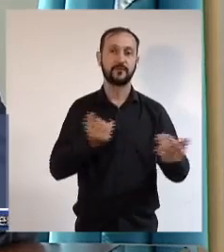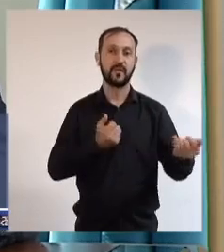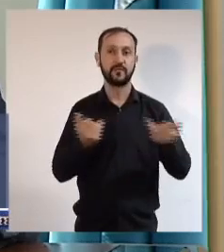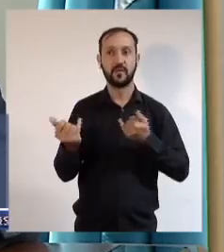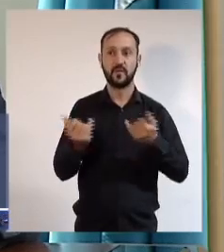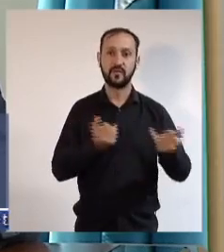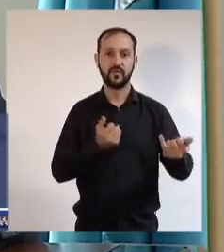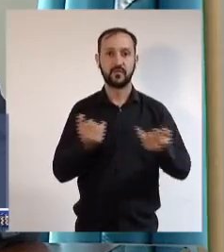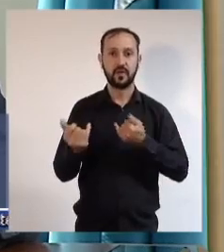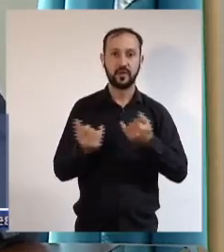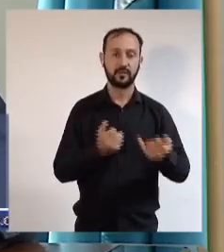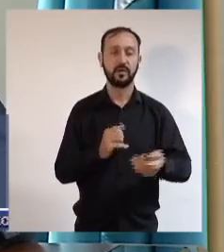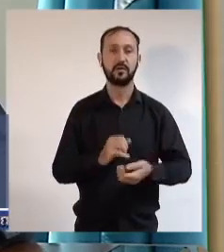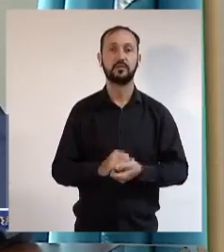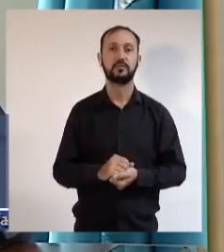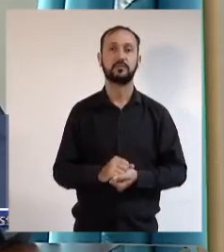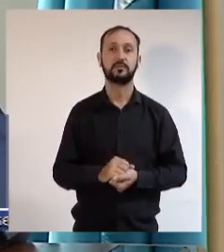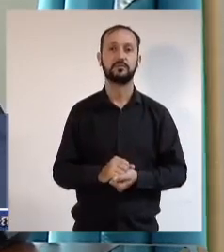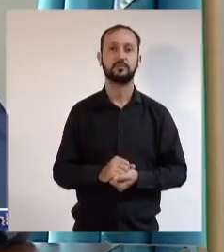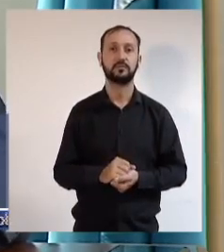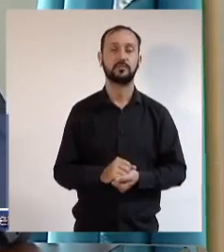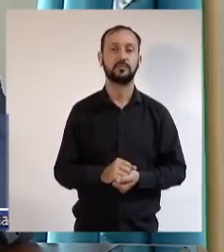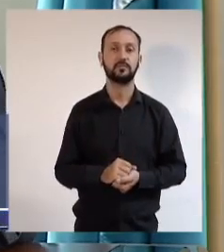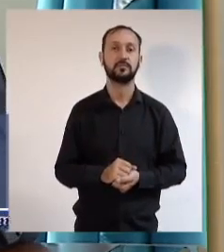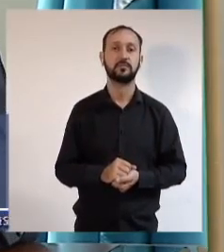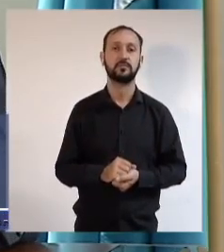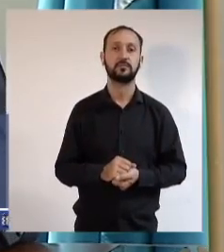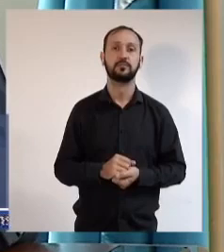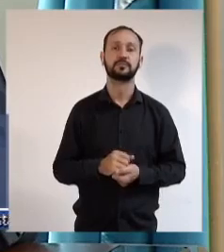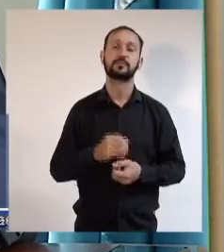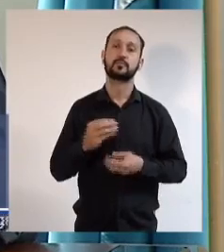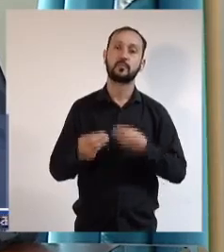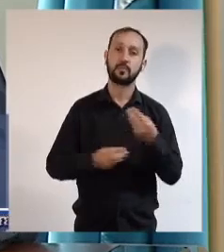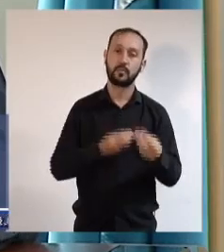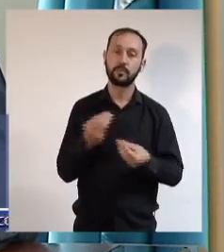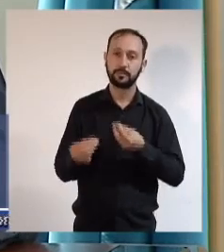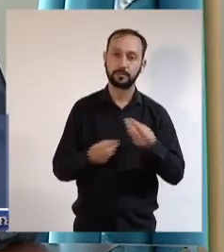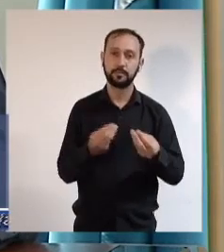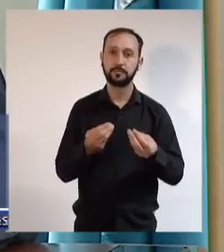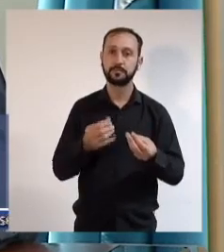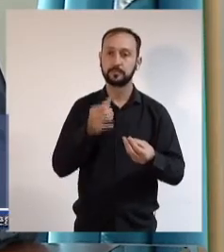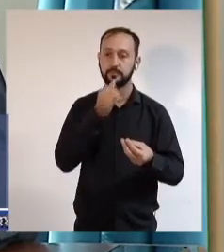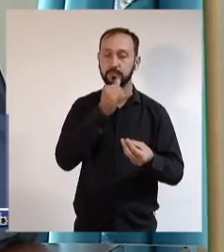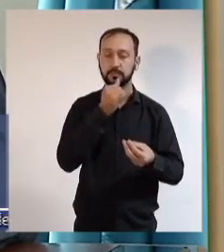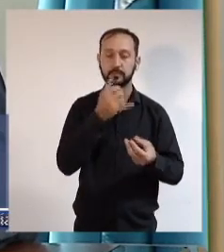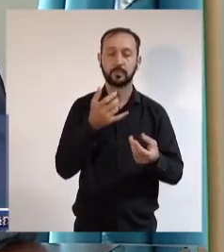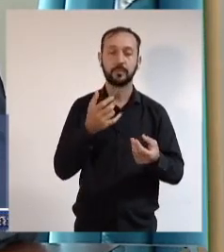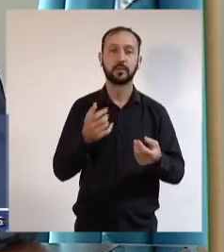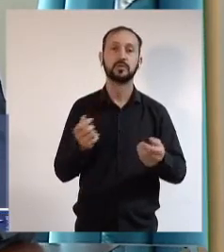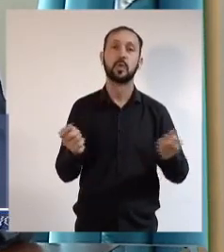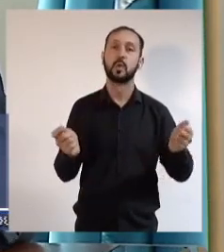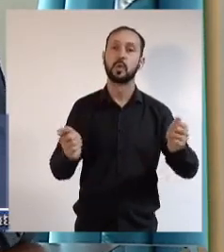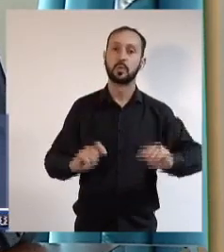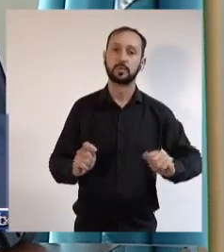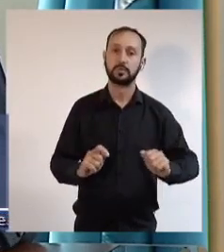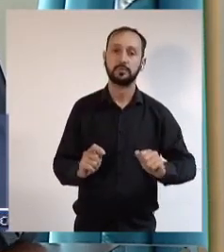dados da potência que as unidades de conservação são